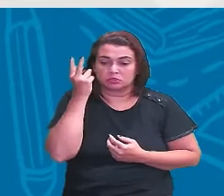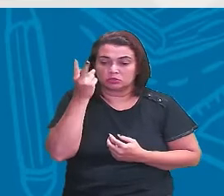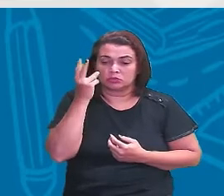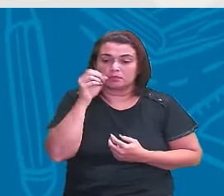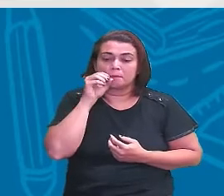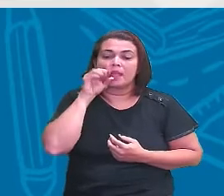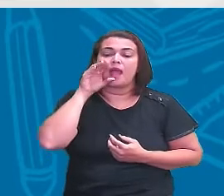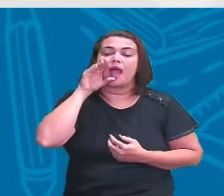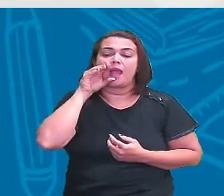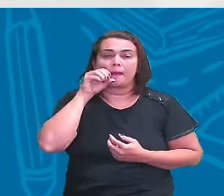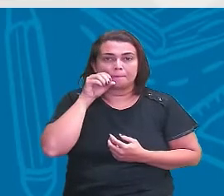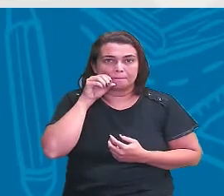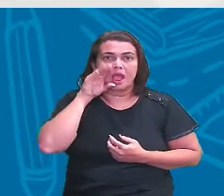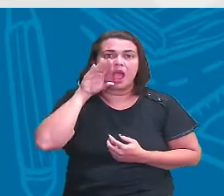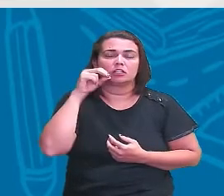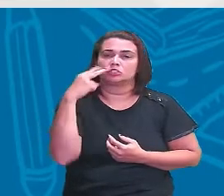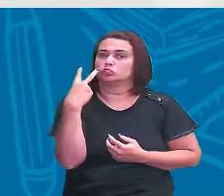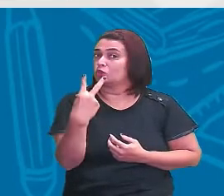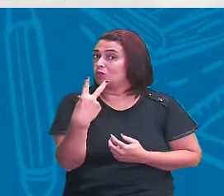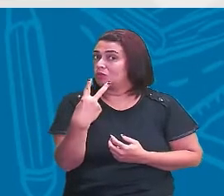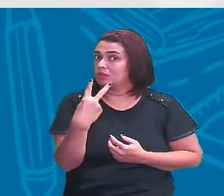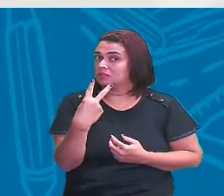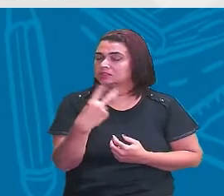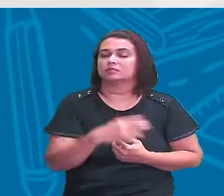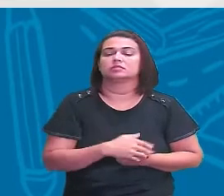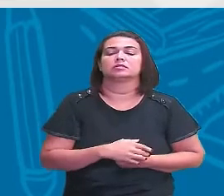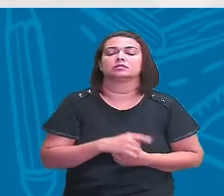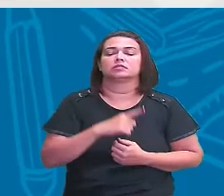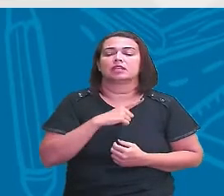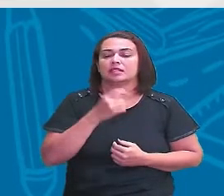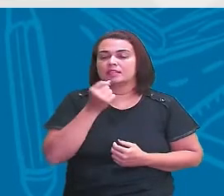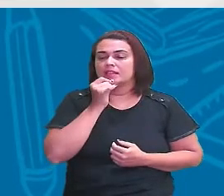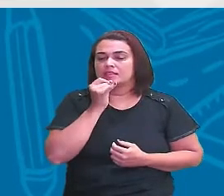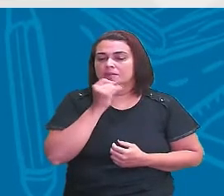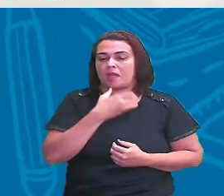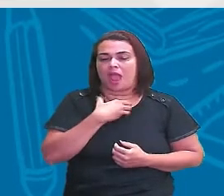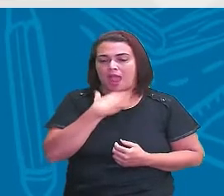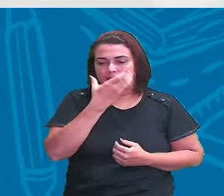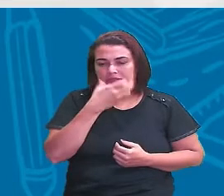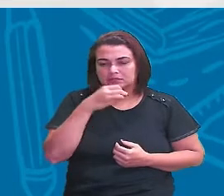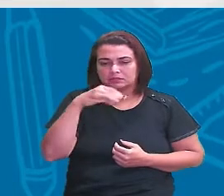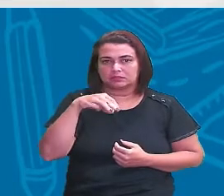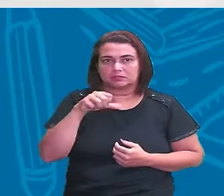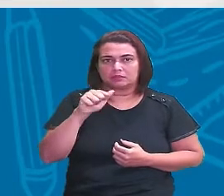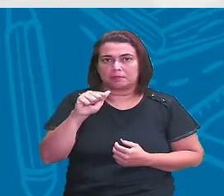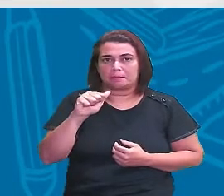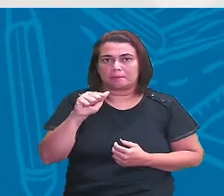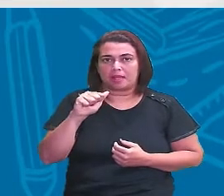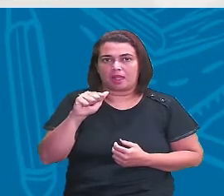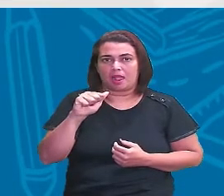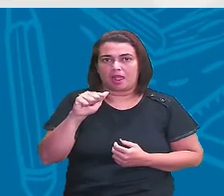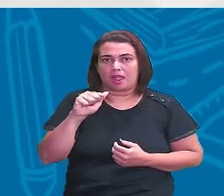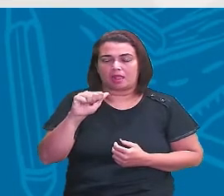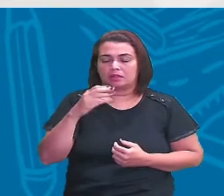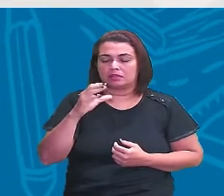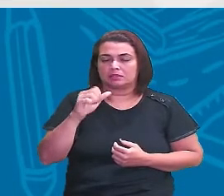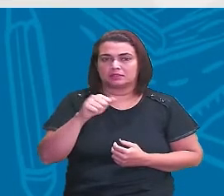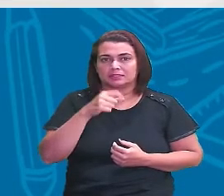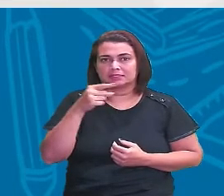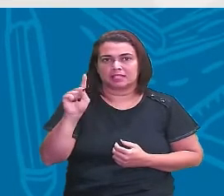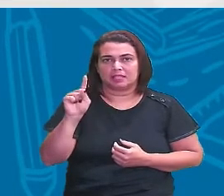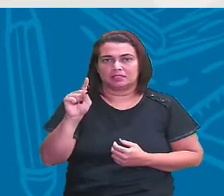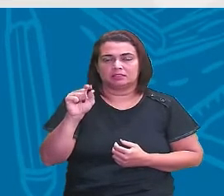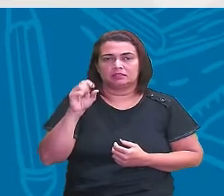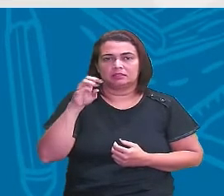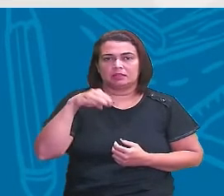a nossa boquinha abre 2 vezes. Então, são aí, por exemplo, maçã. Olha só como a